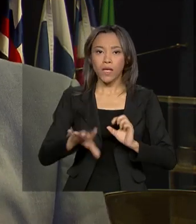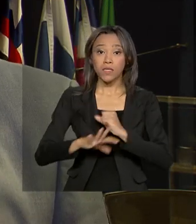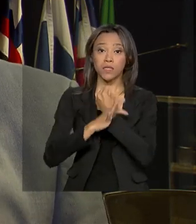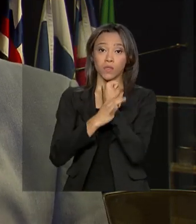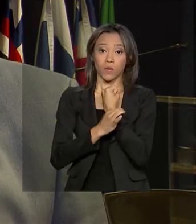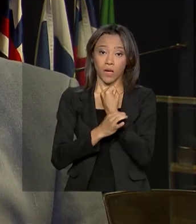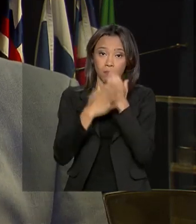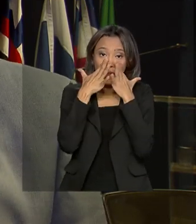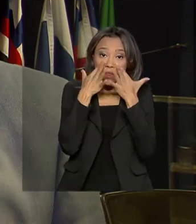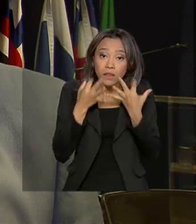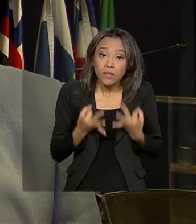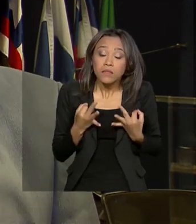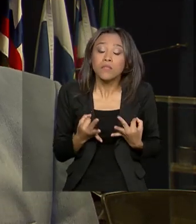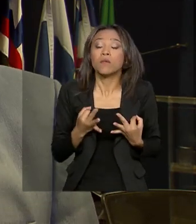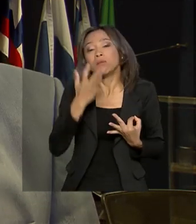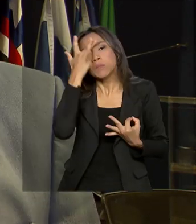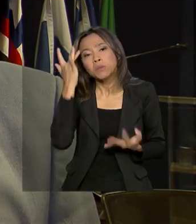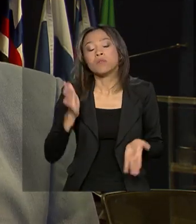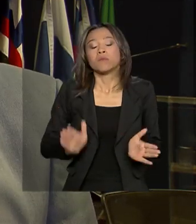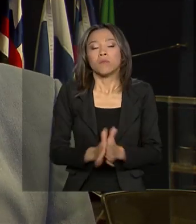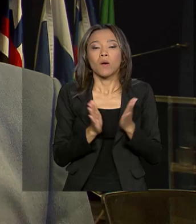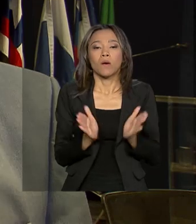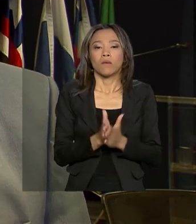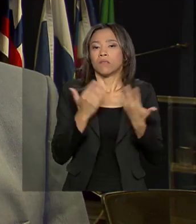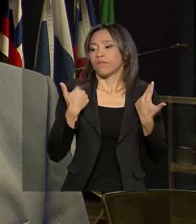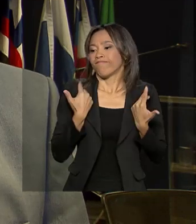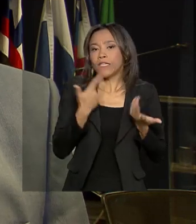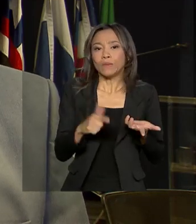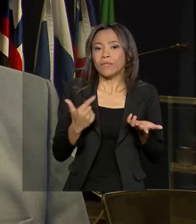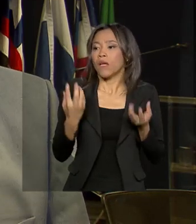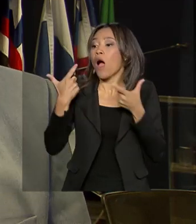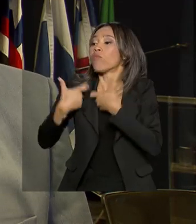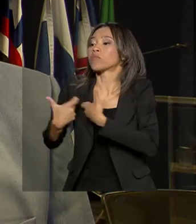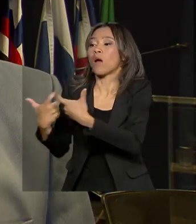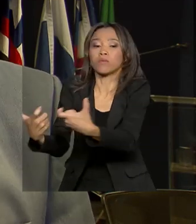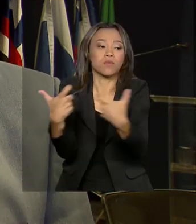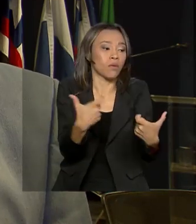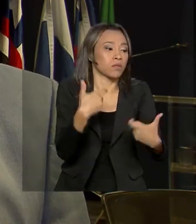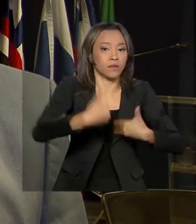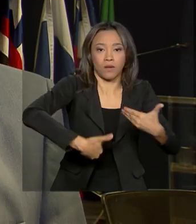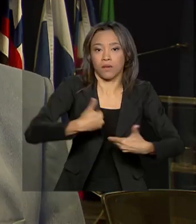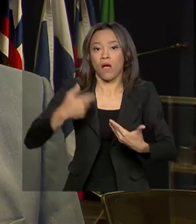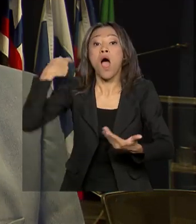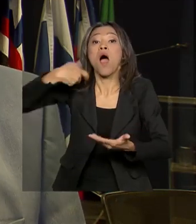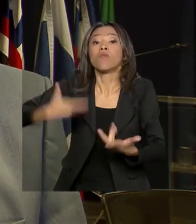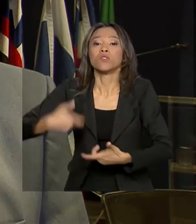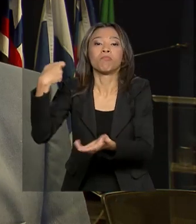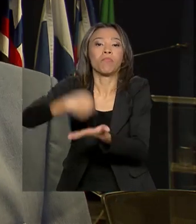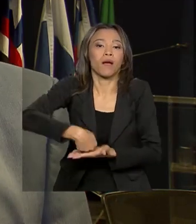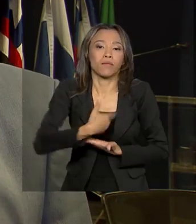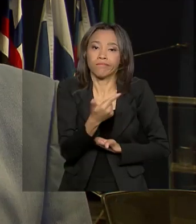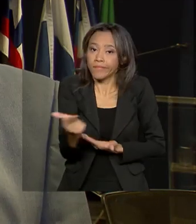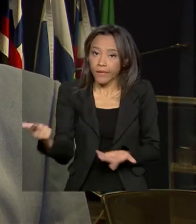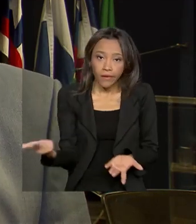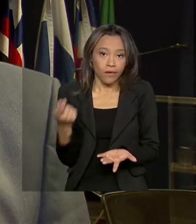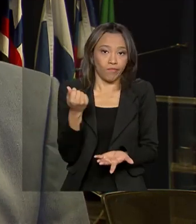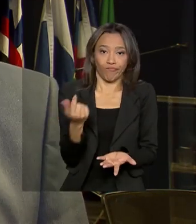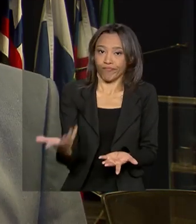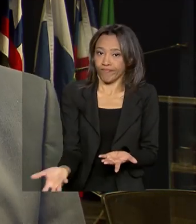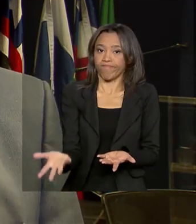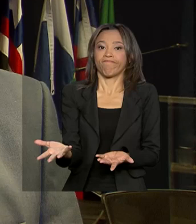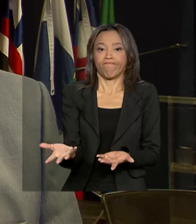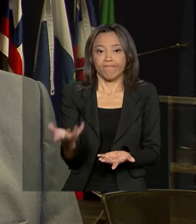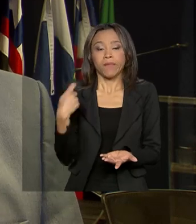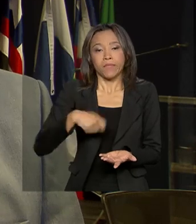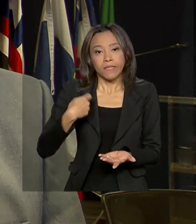para aqueles pessoas mais pobres que não têm como se tratar, não podem pagar um tratamento. Eles têm que ter garantido o acolhimento